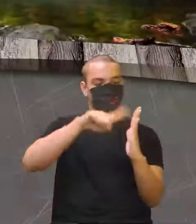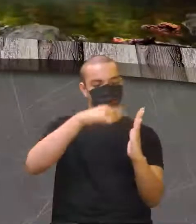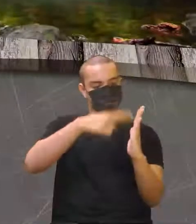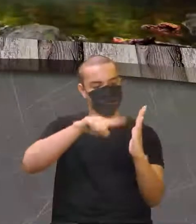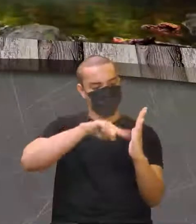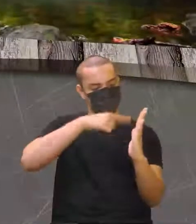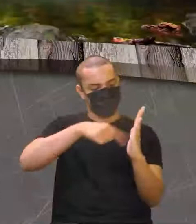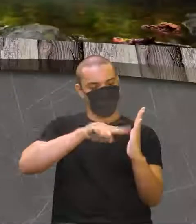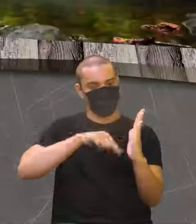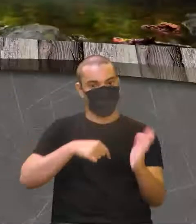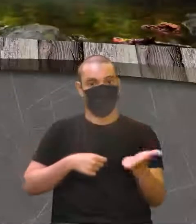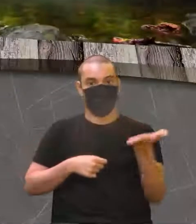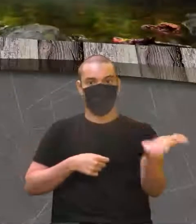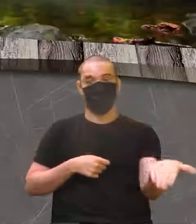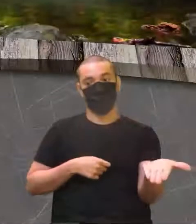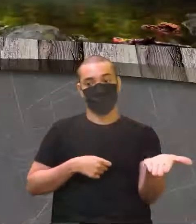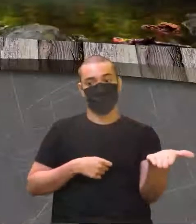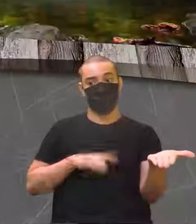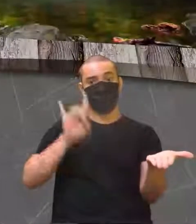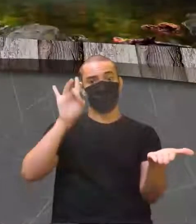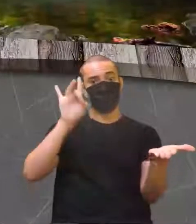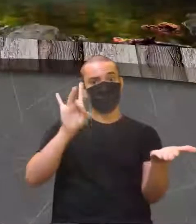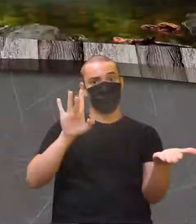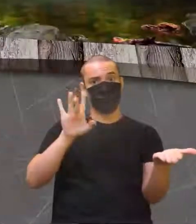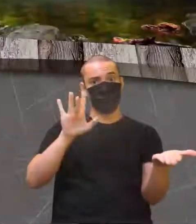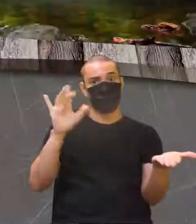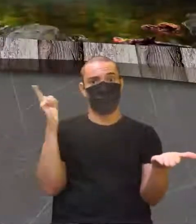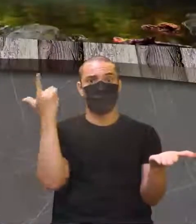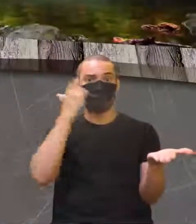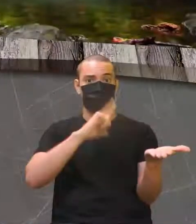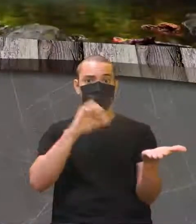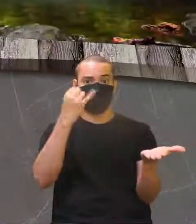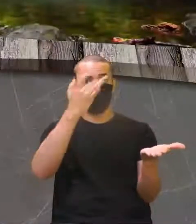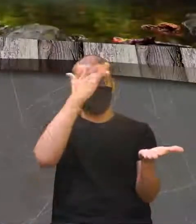selecionado. Só ganha quem joga.